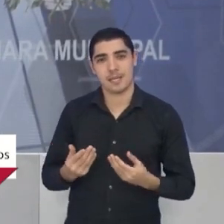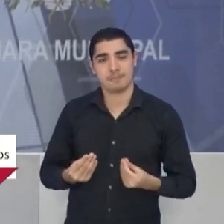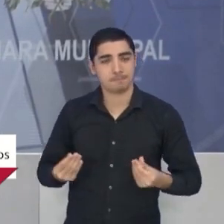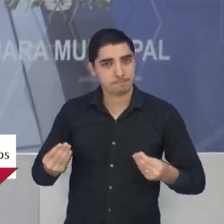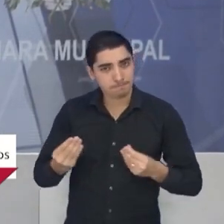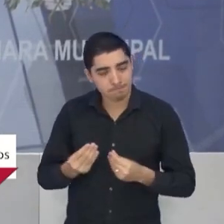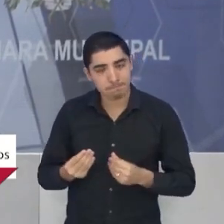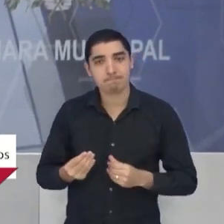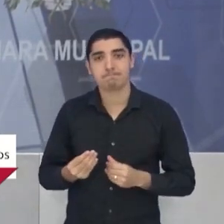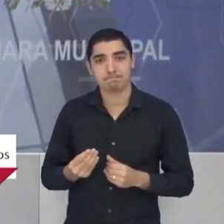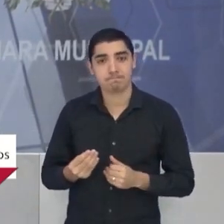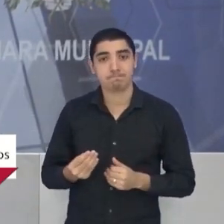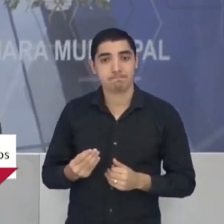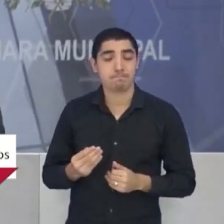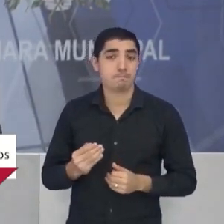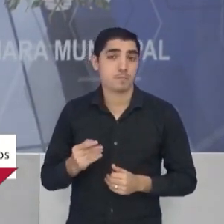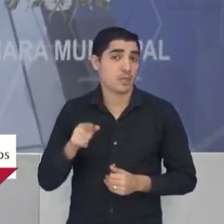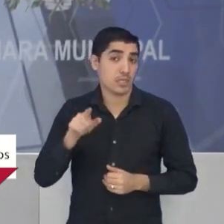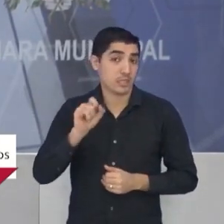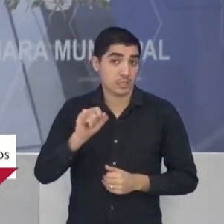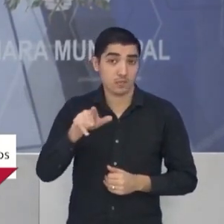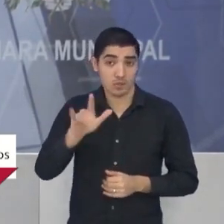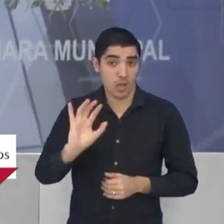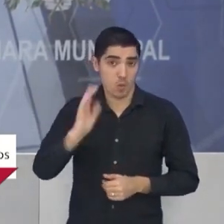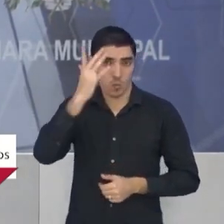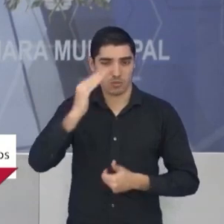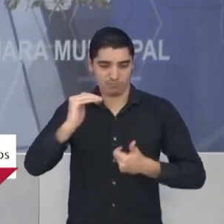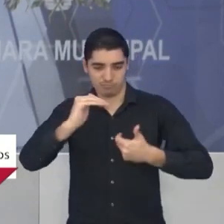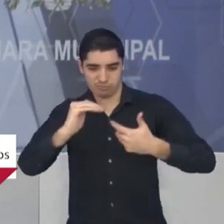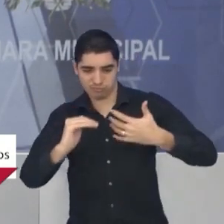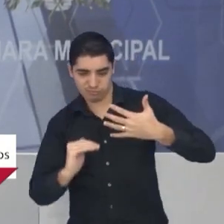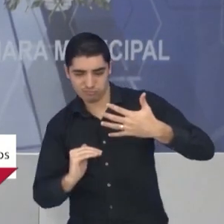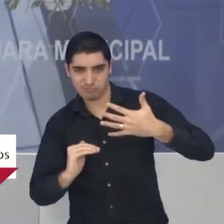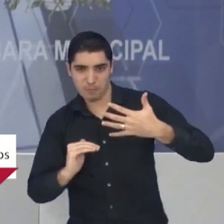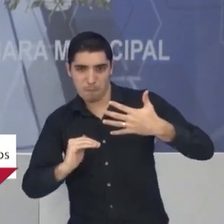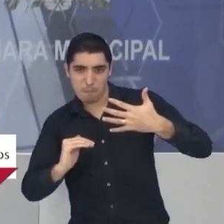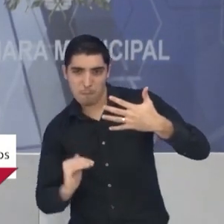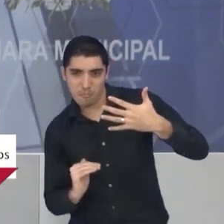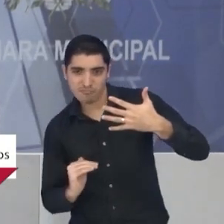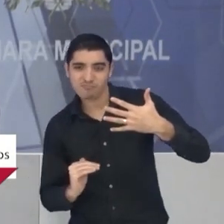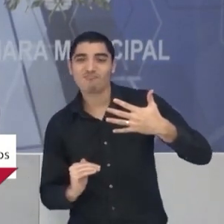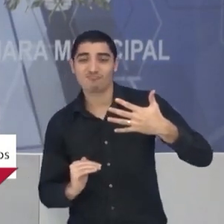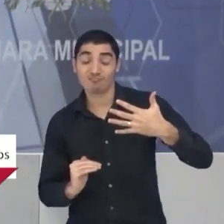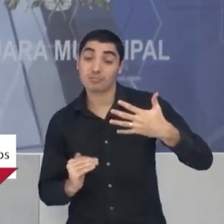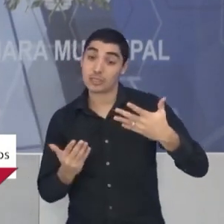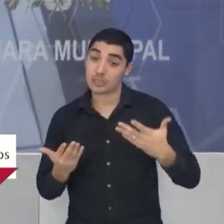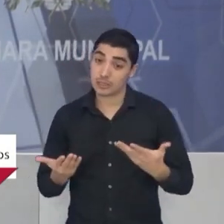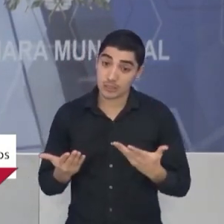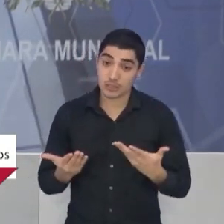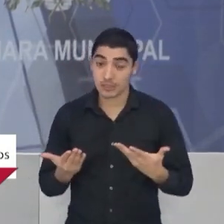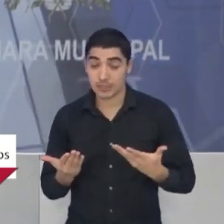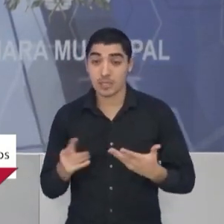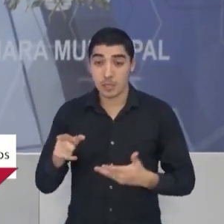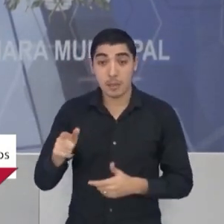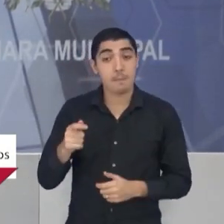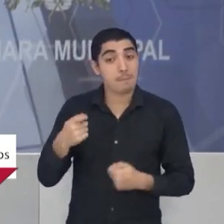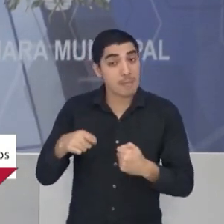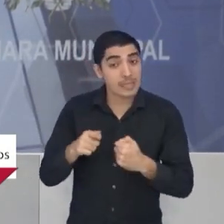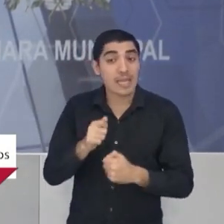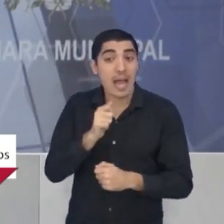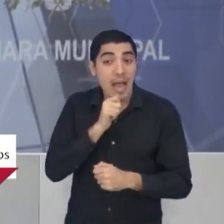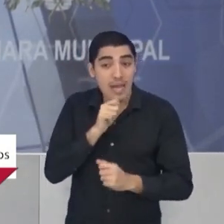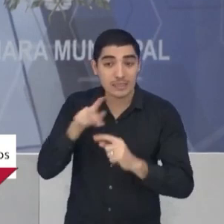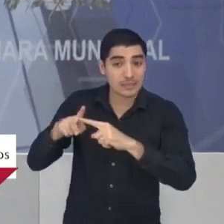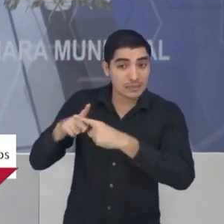qualquer um dos sete vetores do do do egm significa que você tem como melhorar